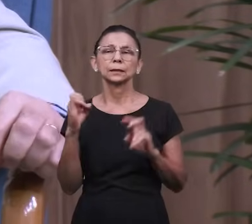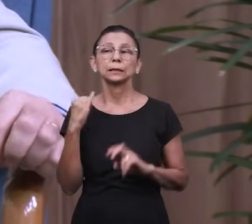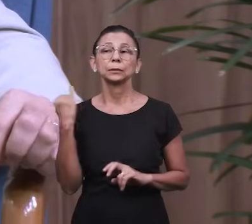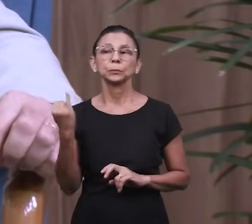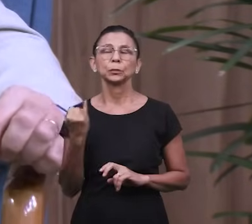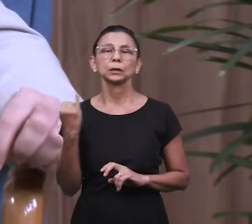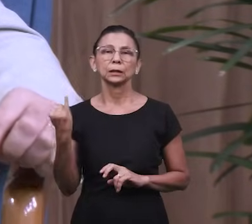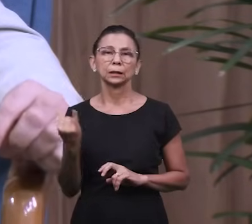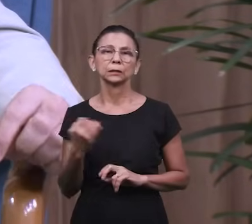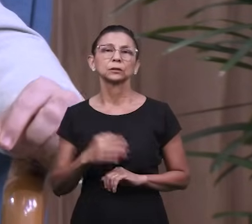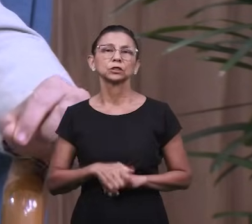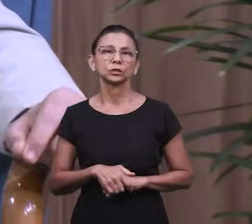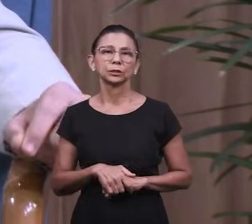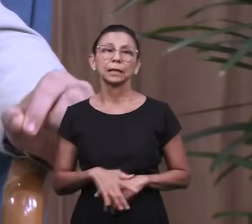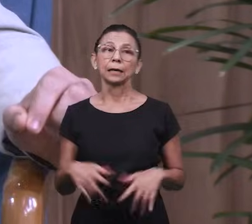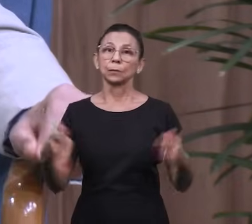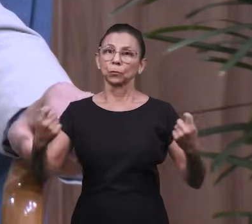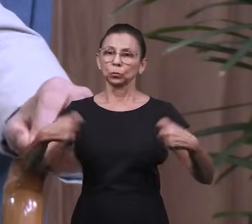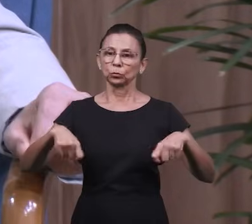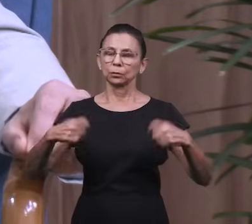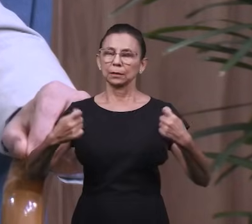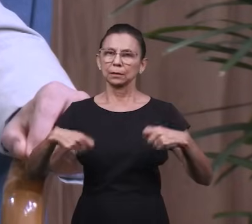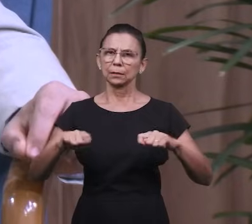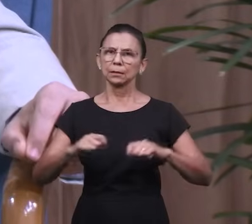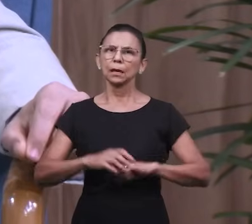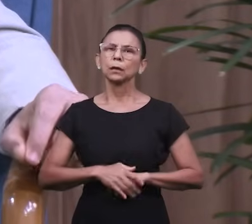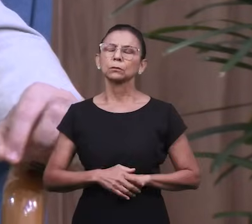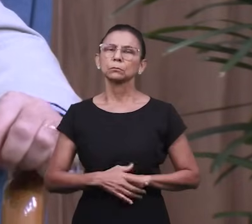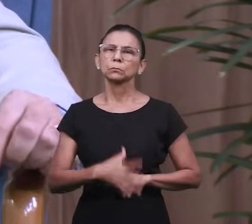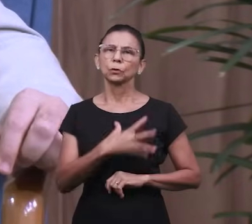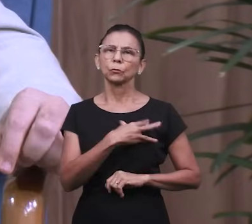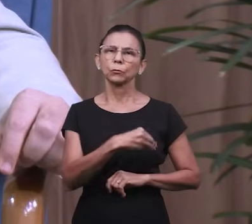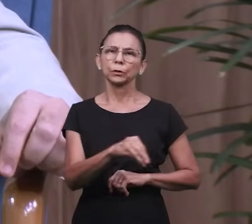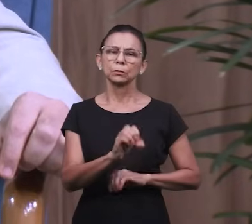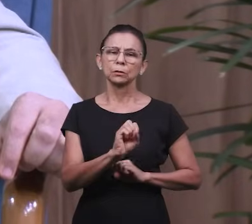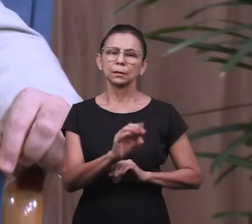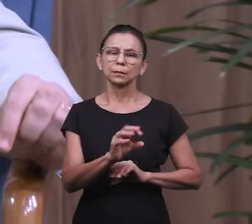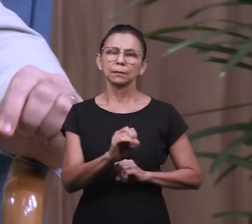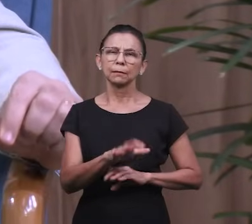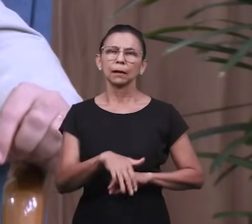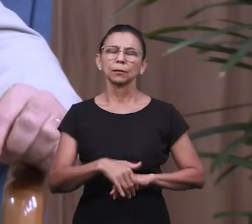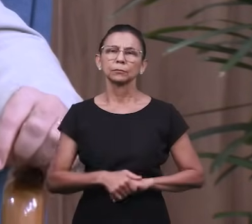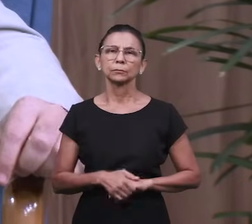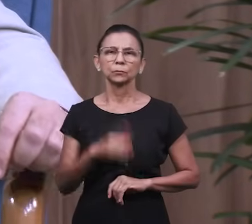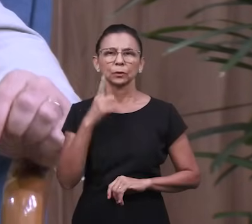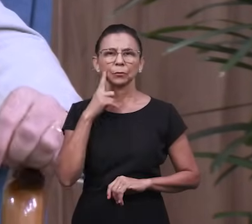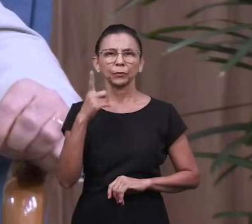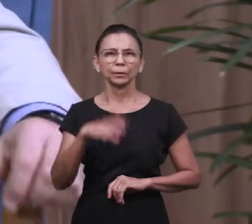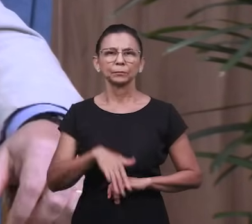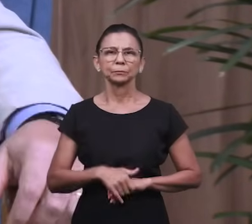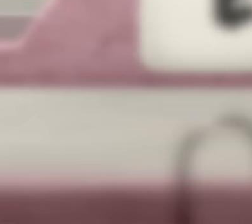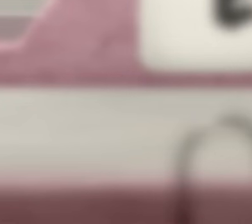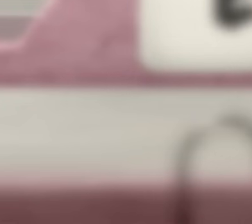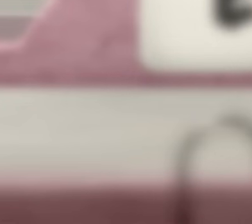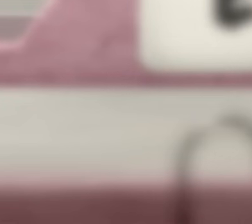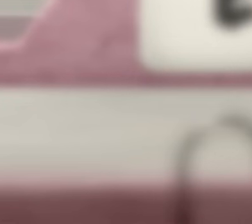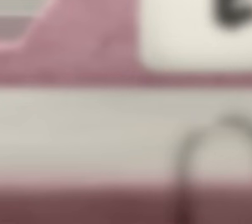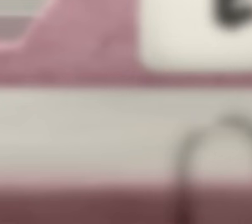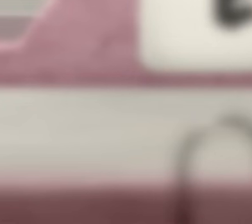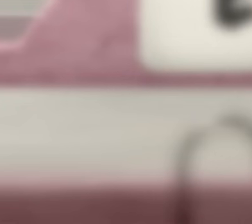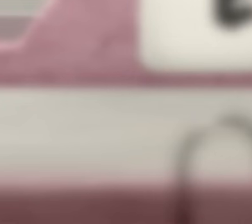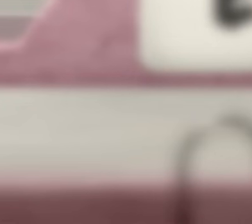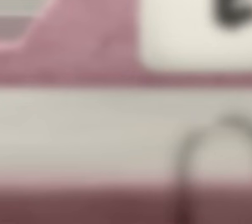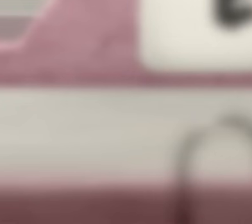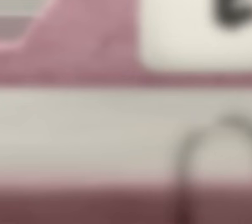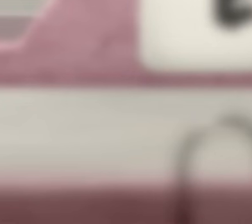tendo como base a necessidade dessa postura para uma boa educação dos nossos filhos. Vamos assistir.